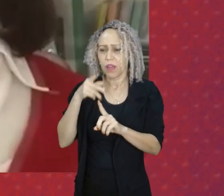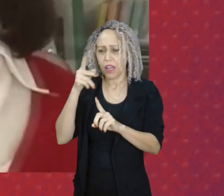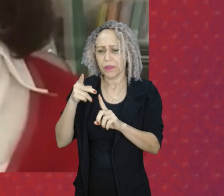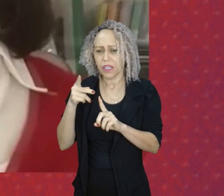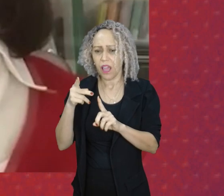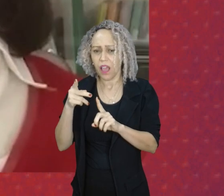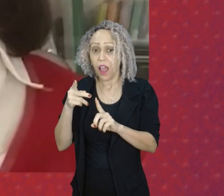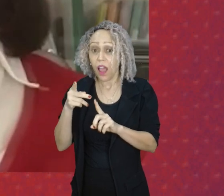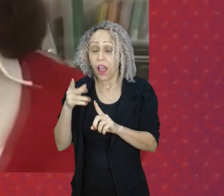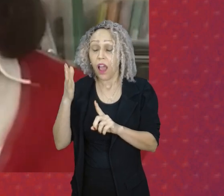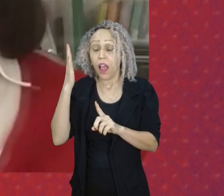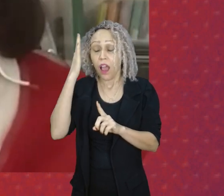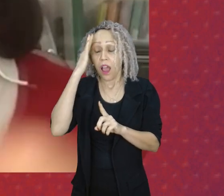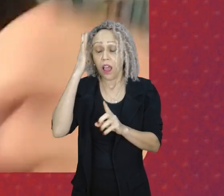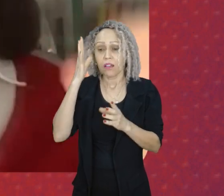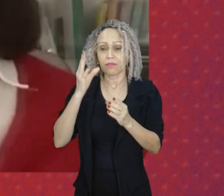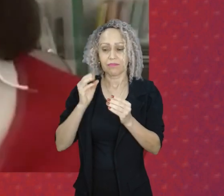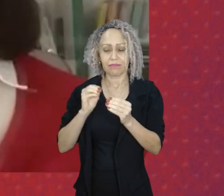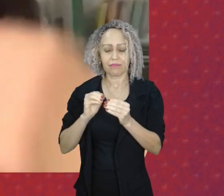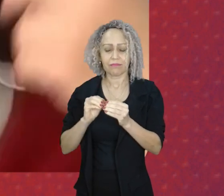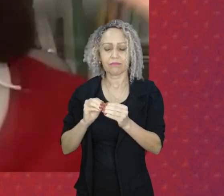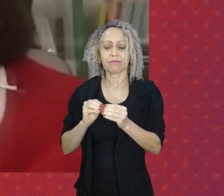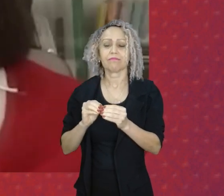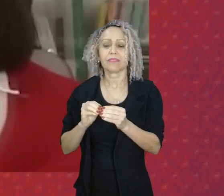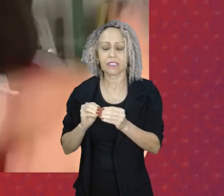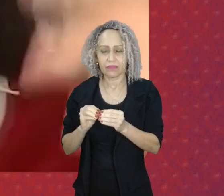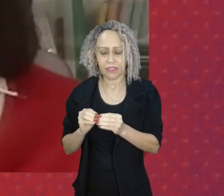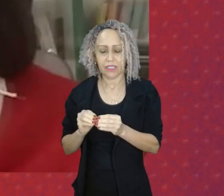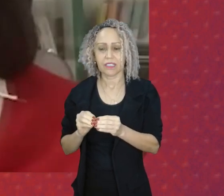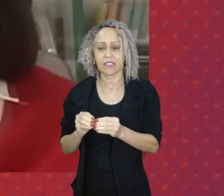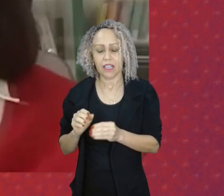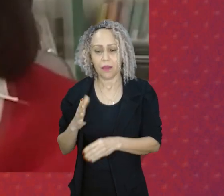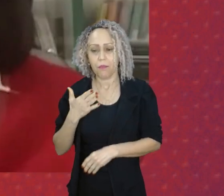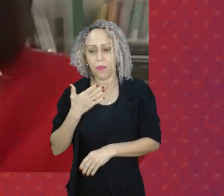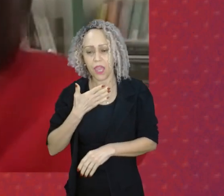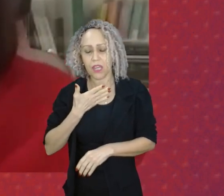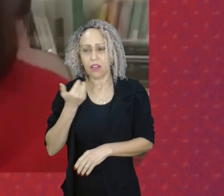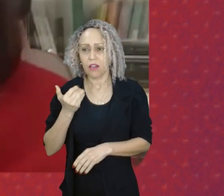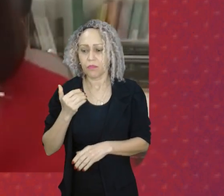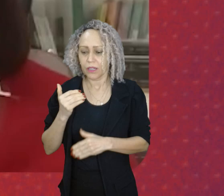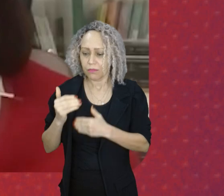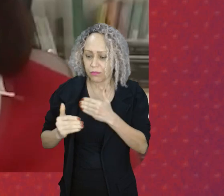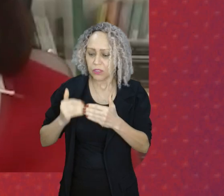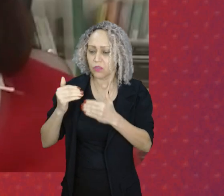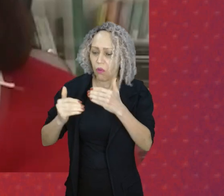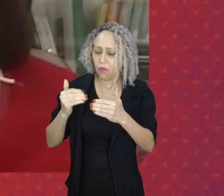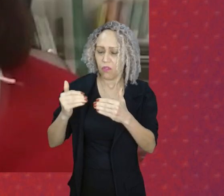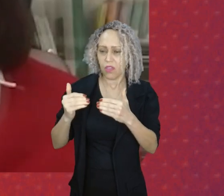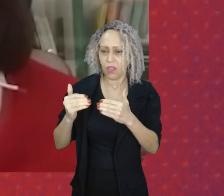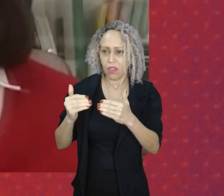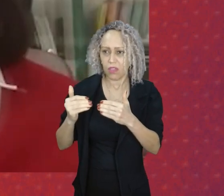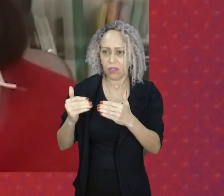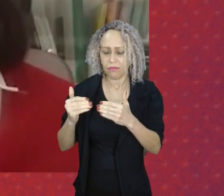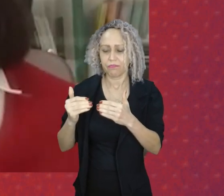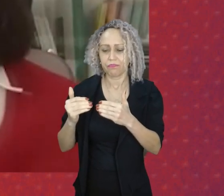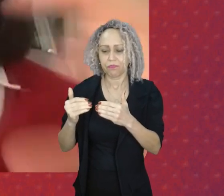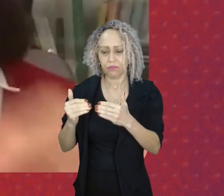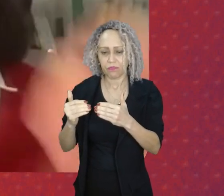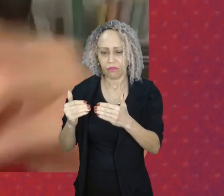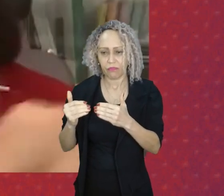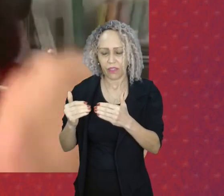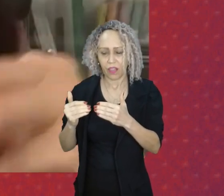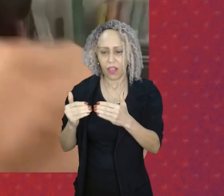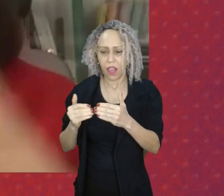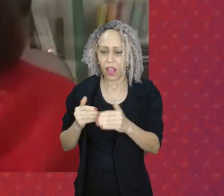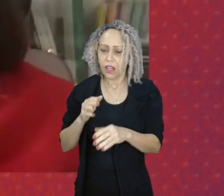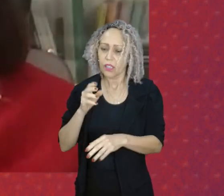mais fácil desenvolver a capacidade de formulação de proposição nos territórios. Por isso, junto com a